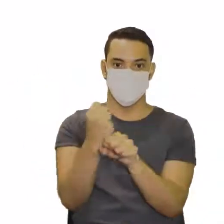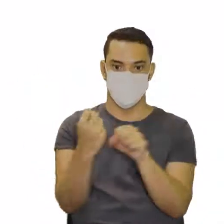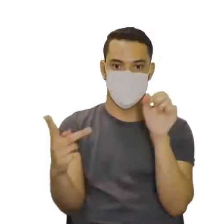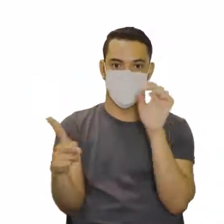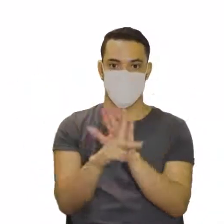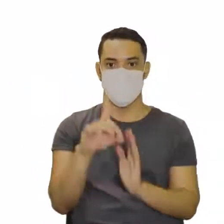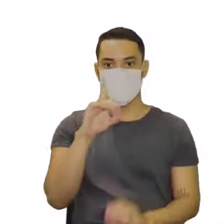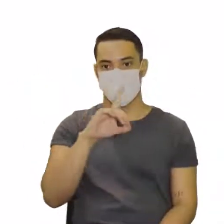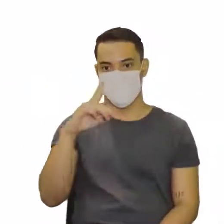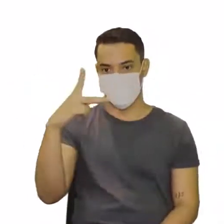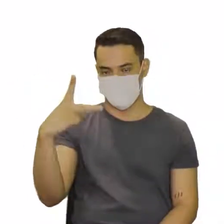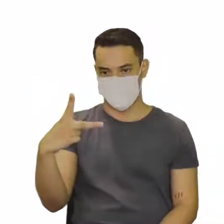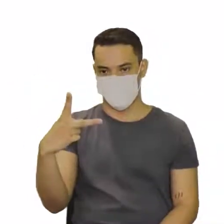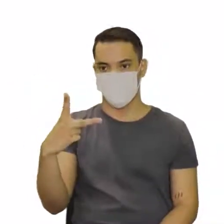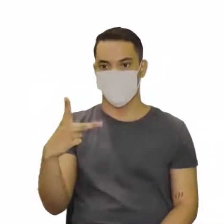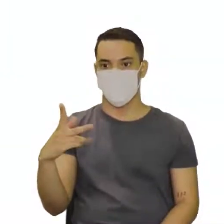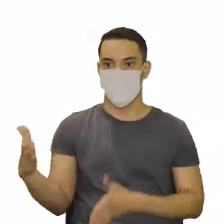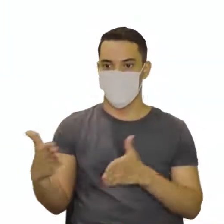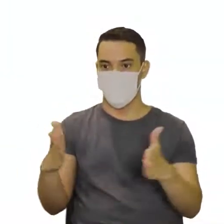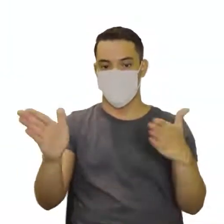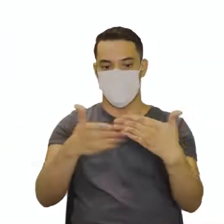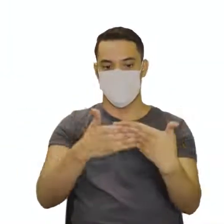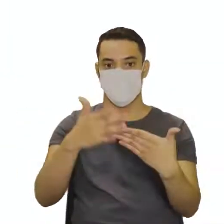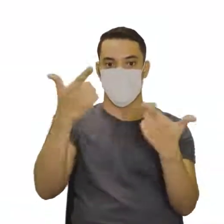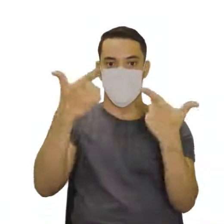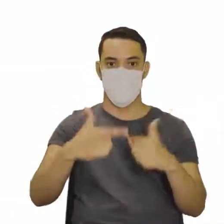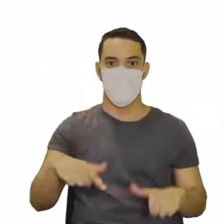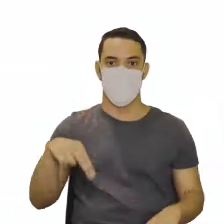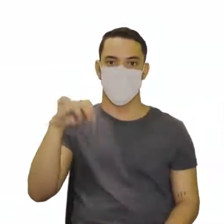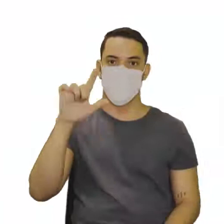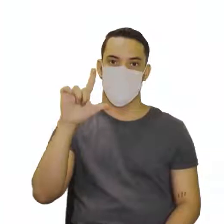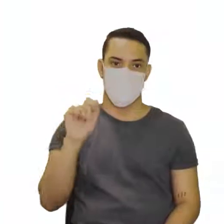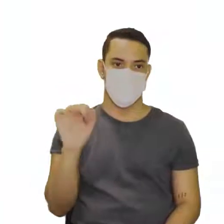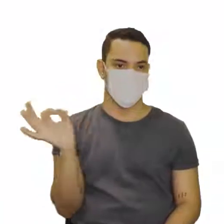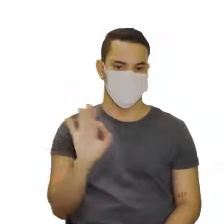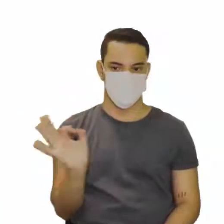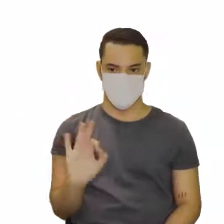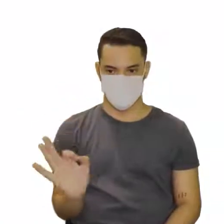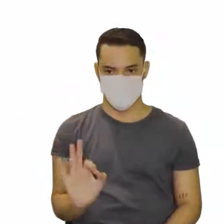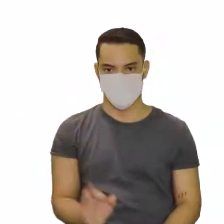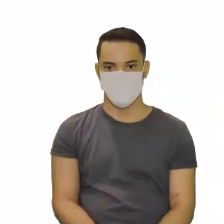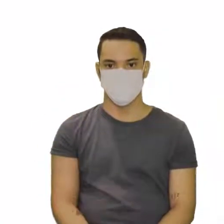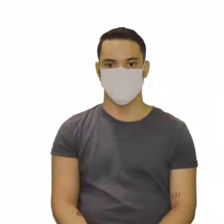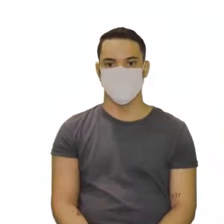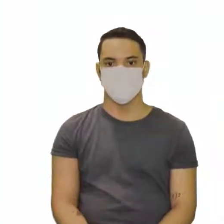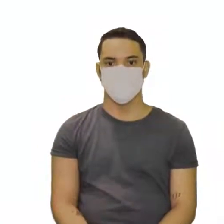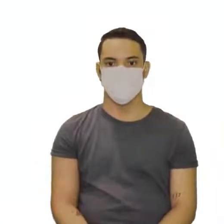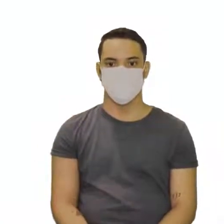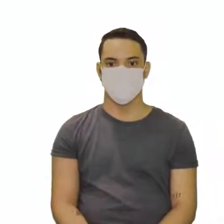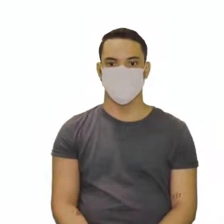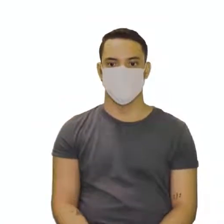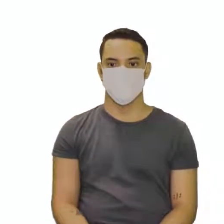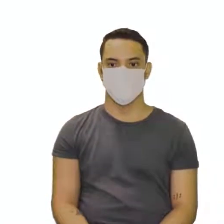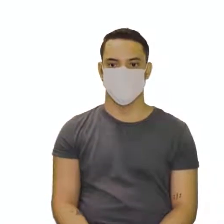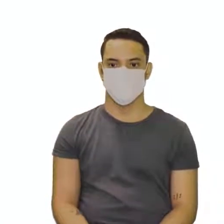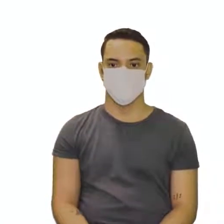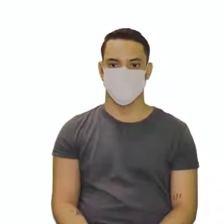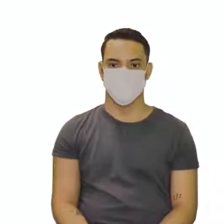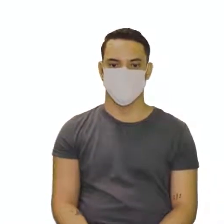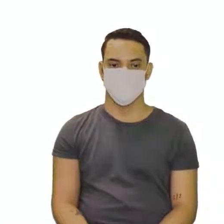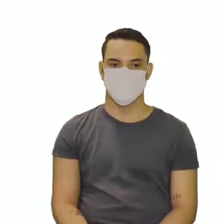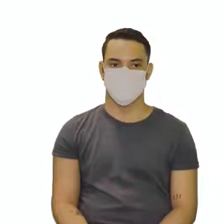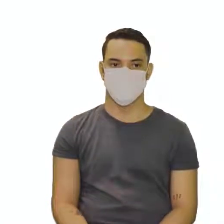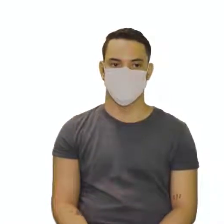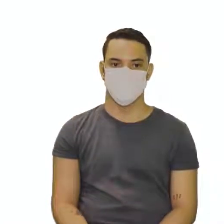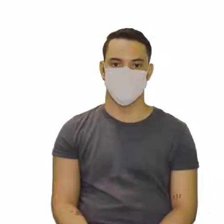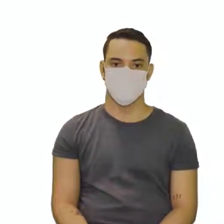da DDP em um percurso fechado é nula, ok? Ó, então tá aqui o que eu vou fazer. A